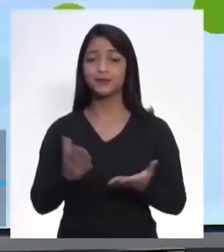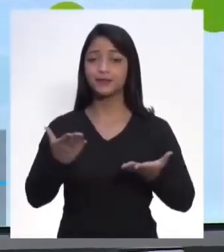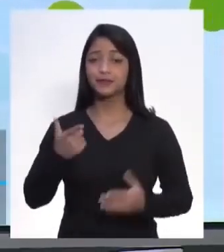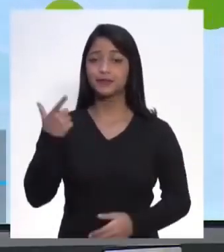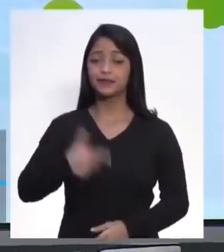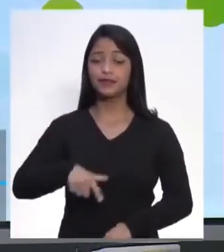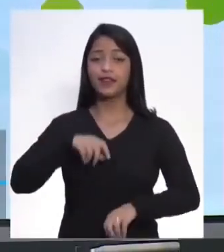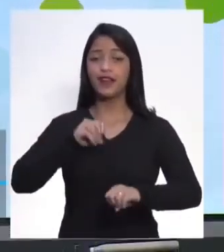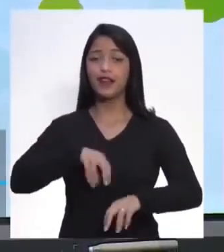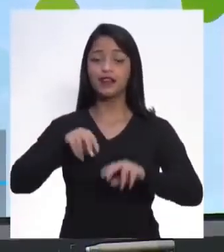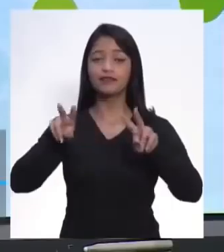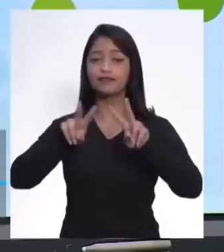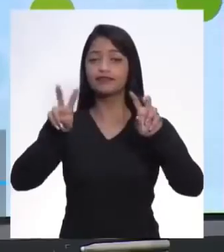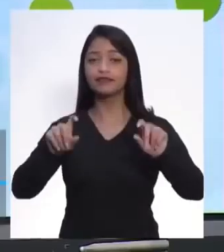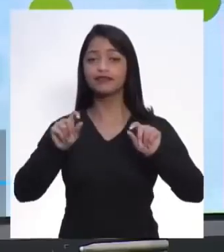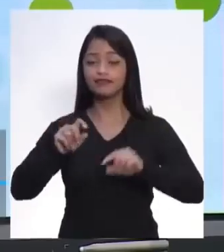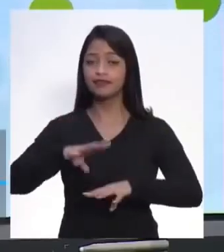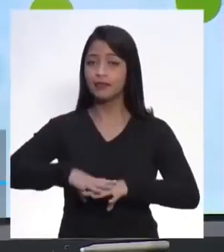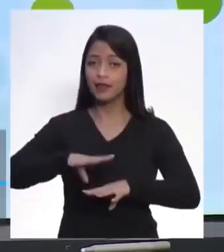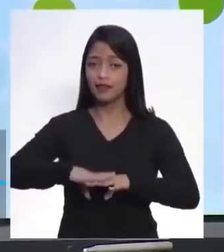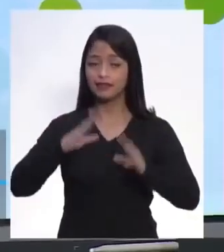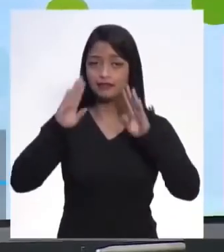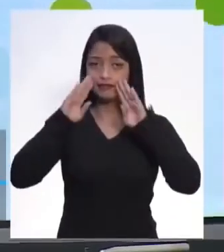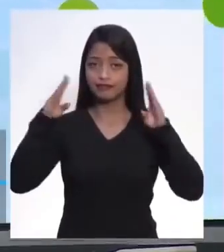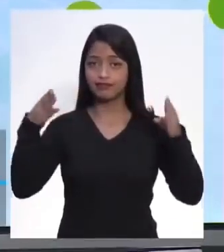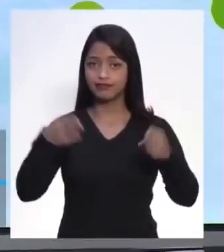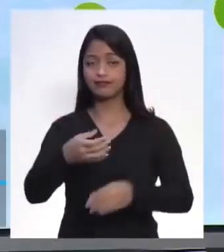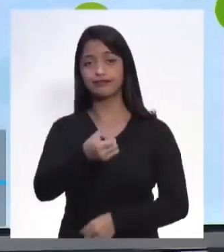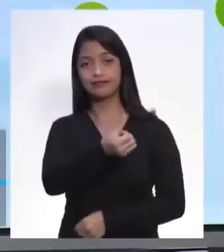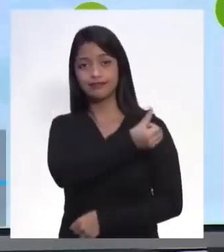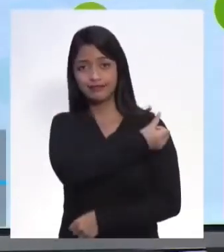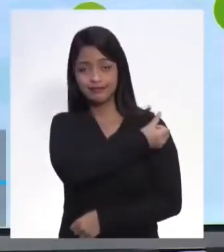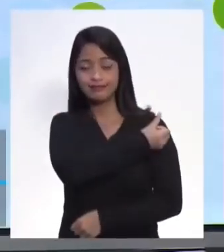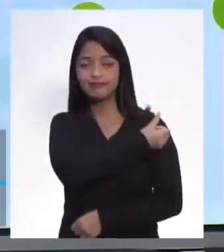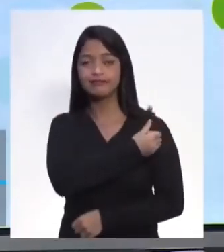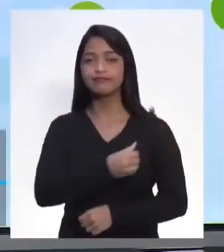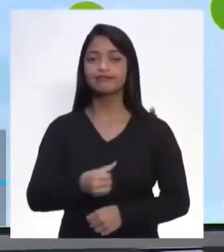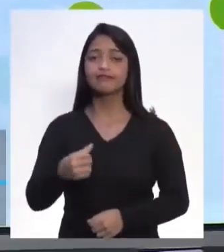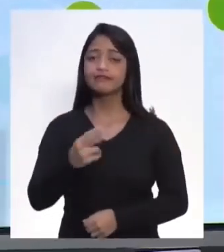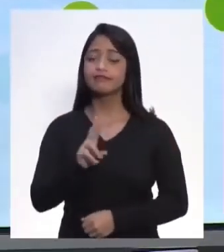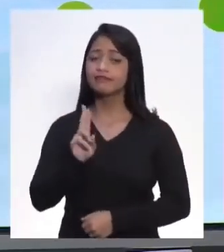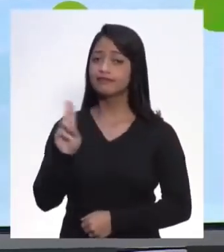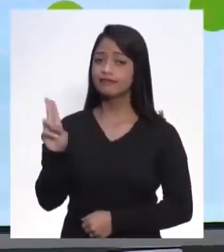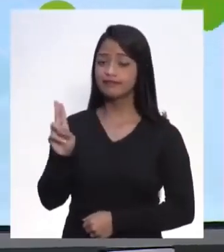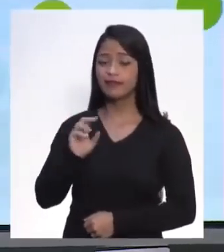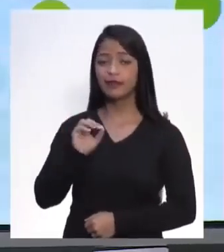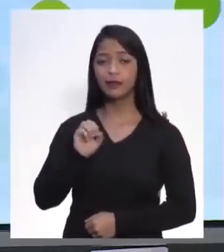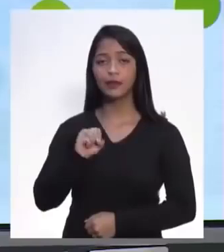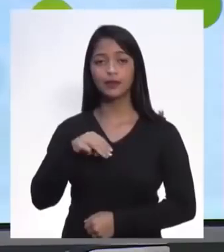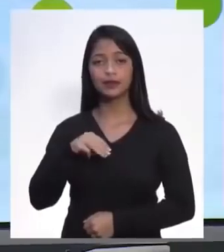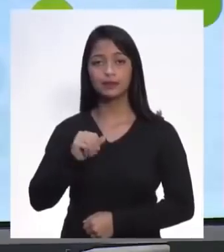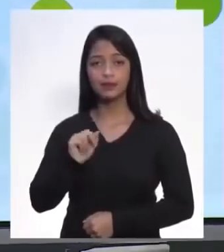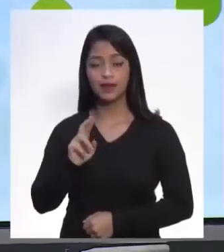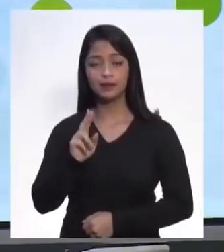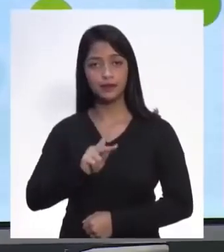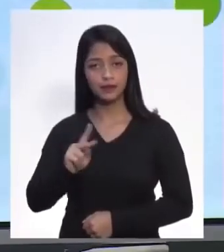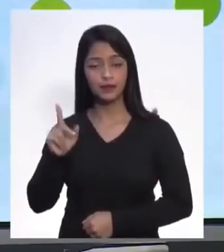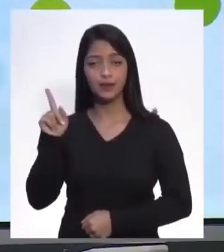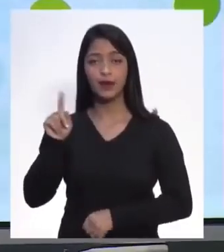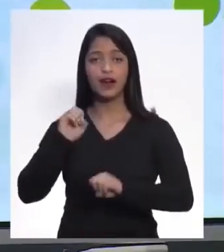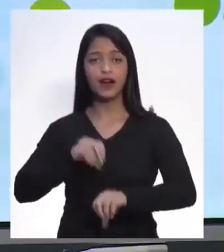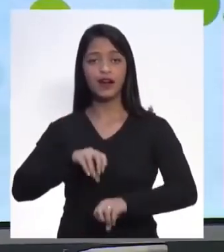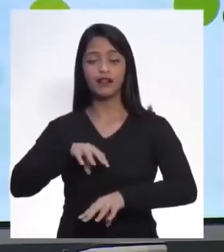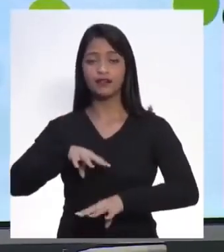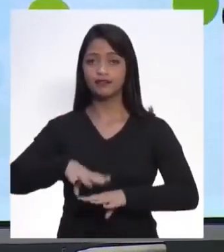para o 6º ano do ensino fundamental, anos finais. Eu sou o professor Osmar e vou conduzir mais uma aula de